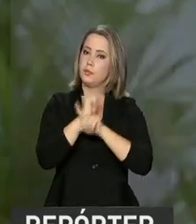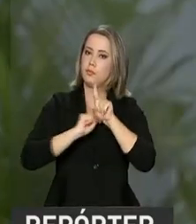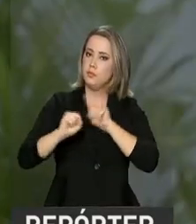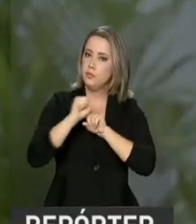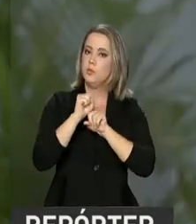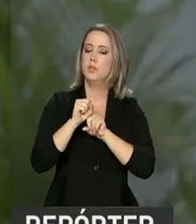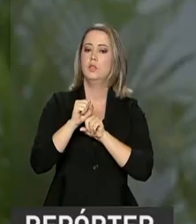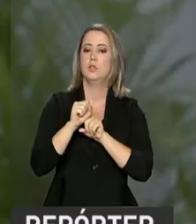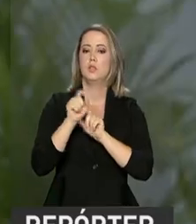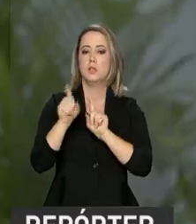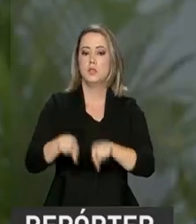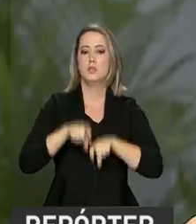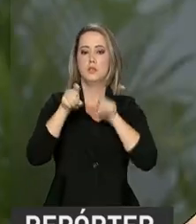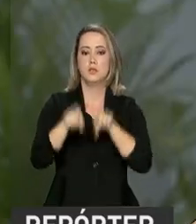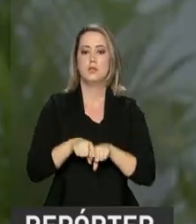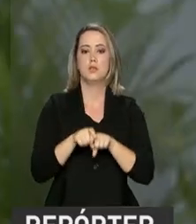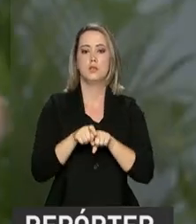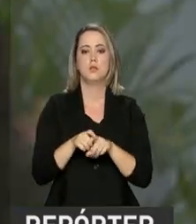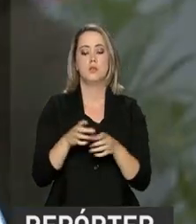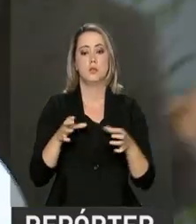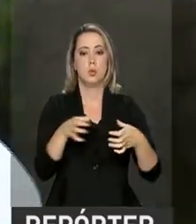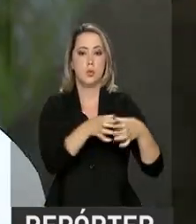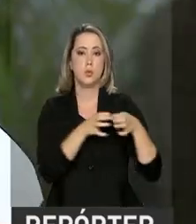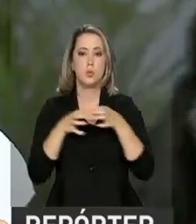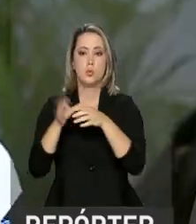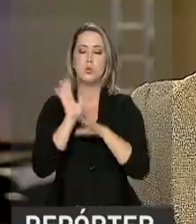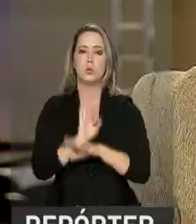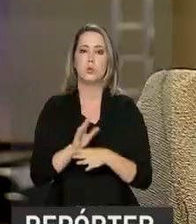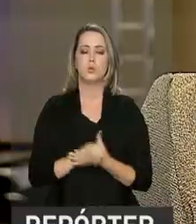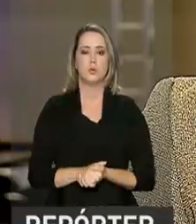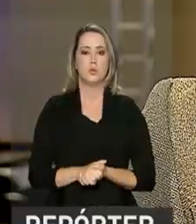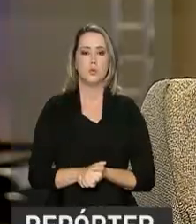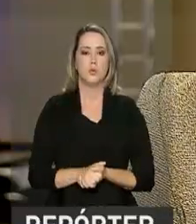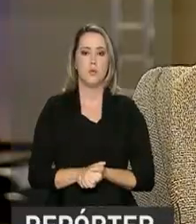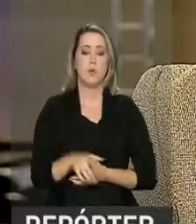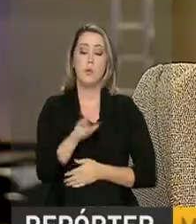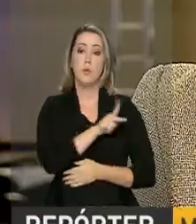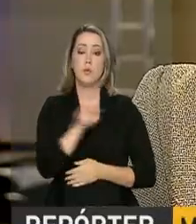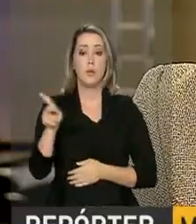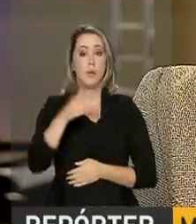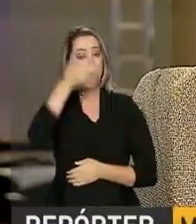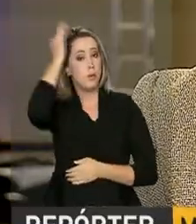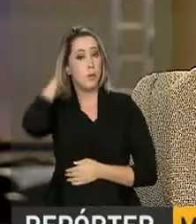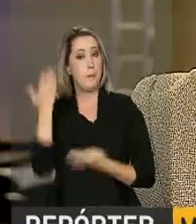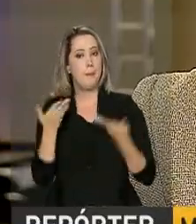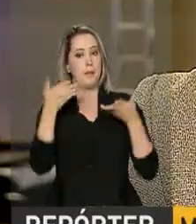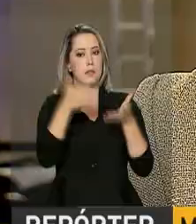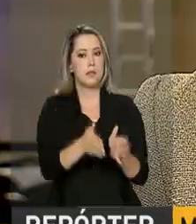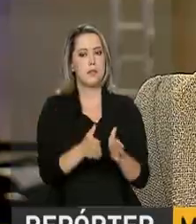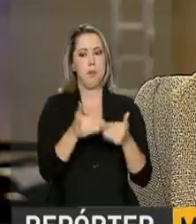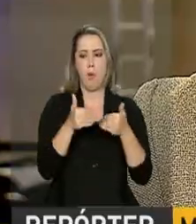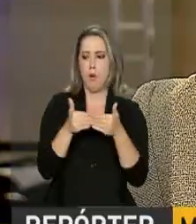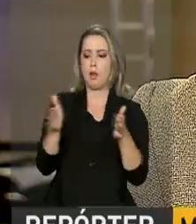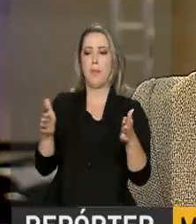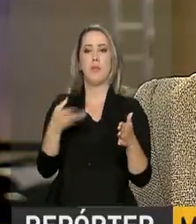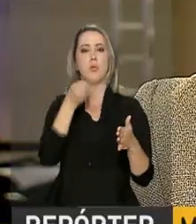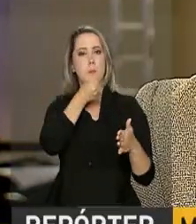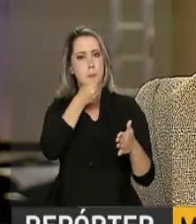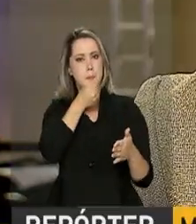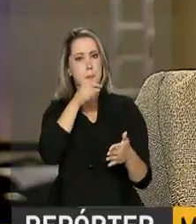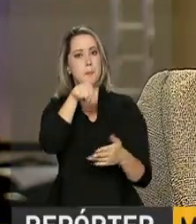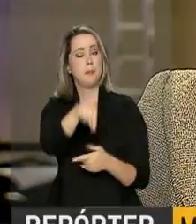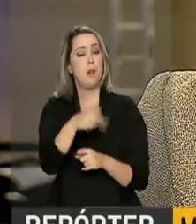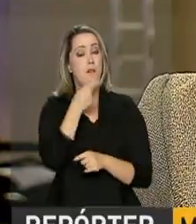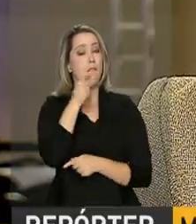social da agricultura e das suas áreas de apoio. O presidente Michel Temer participou da cerimônia de abertura do